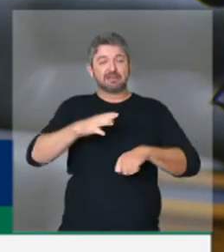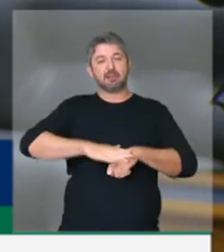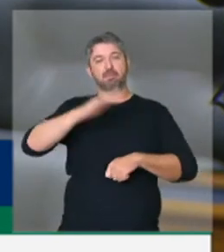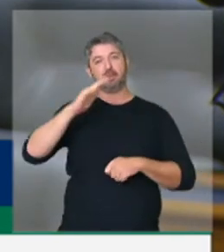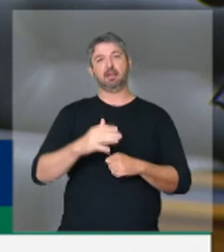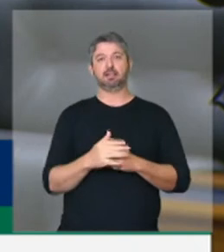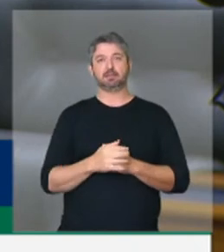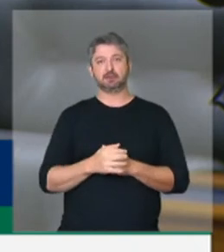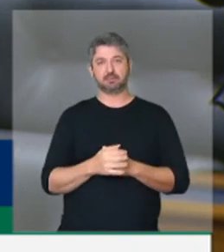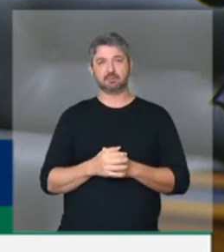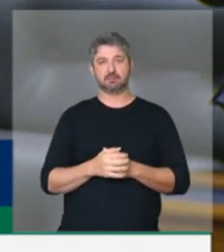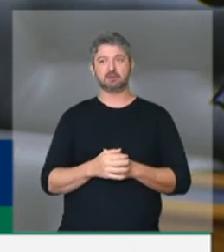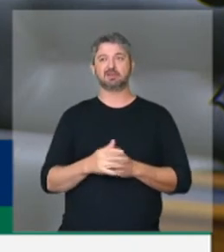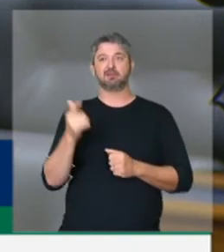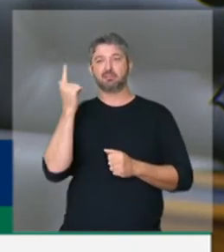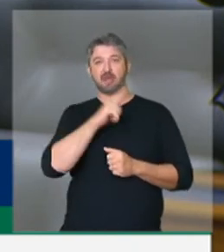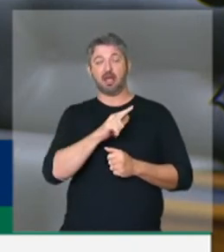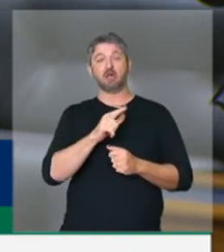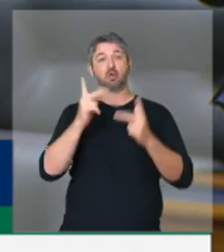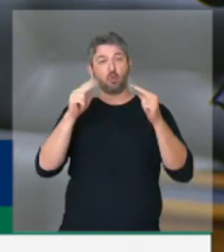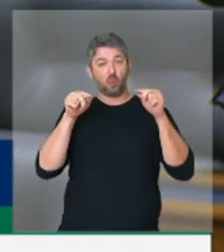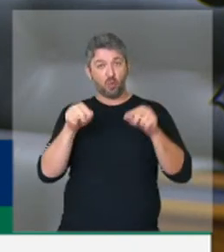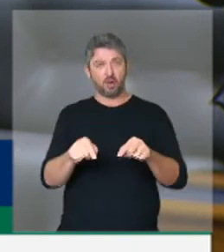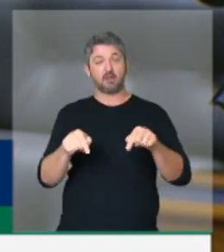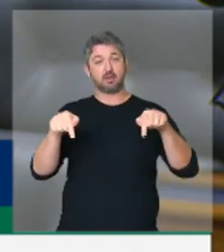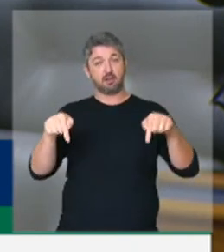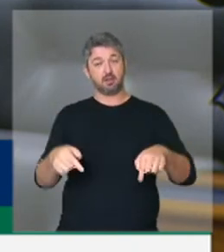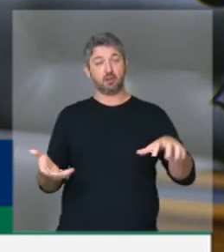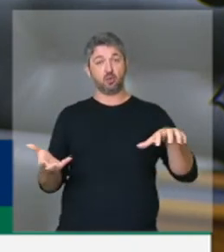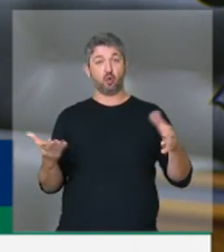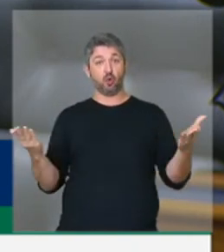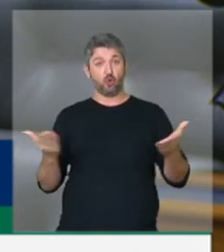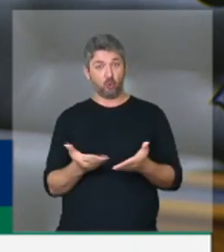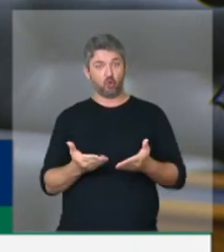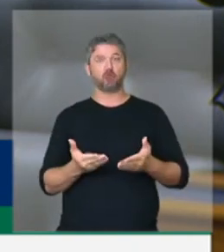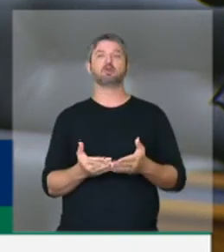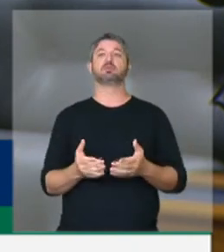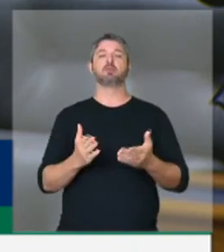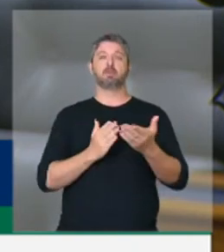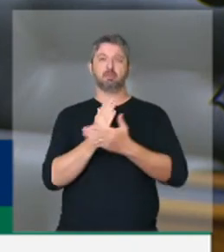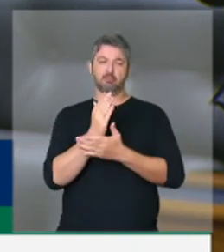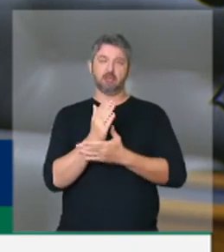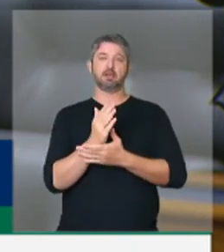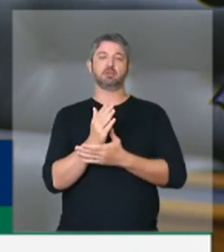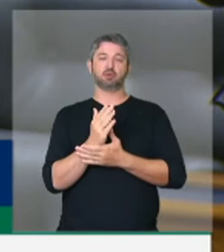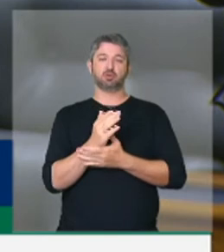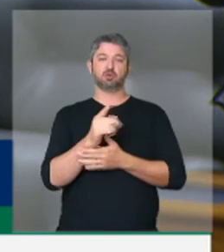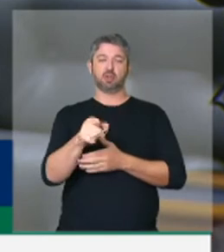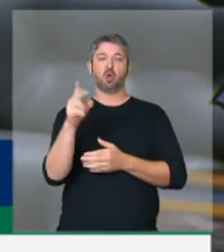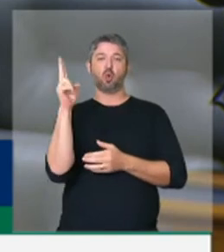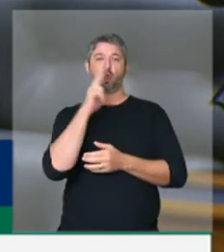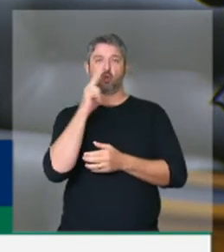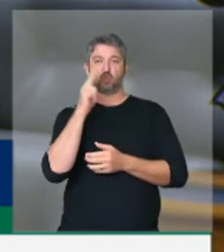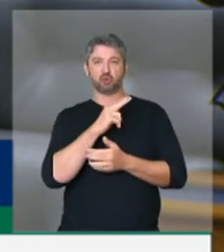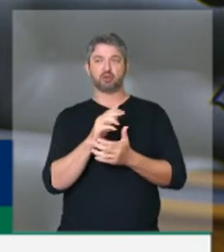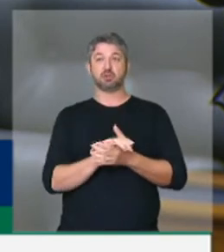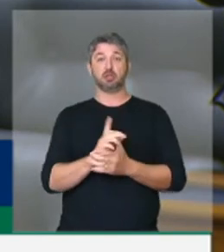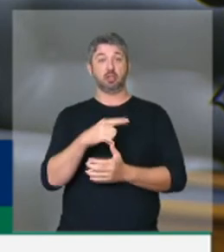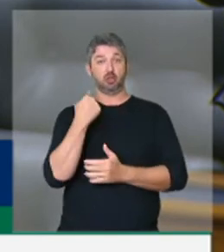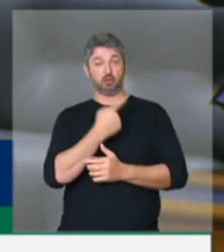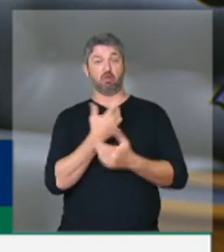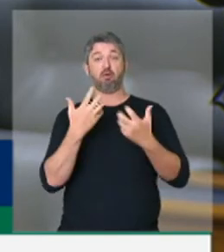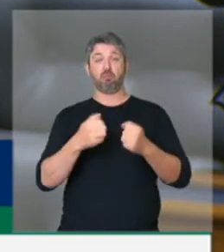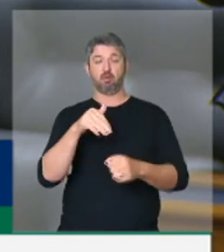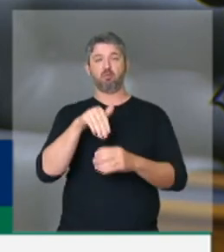precisam de ações como essa que o Parlamento hoje acaba de aprovar, aprovando essa urgência, e nós vamos votar